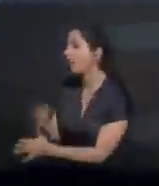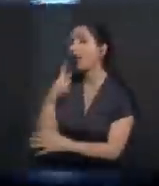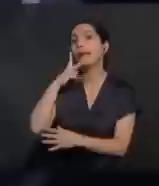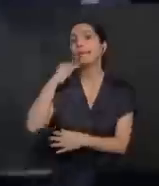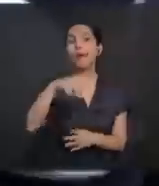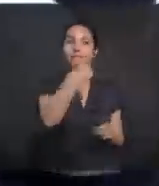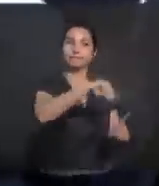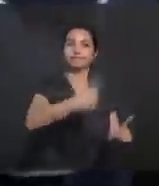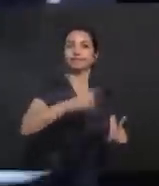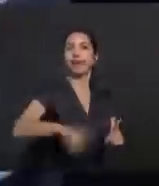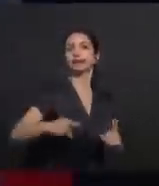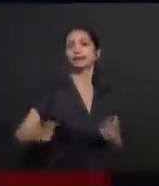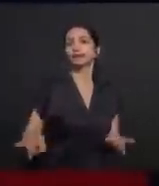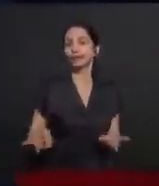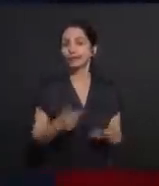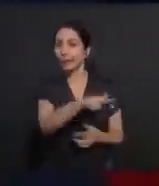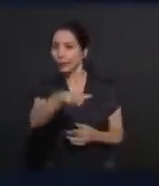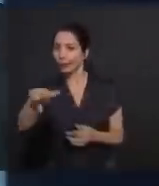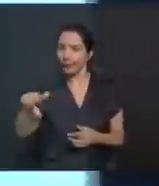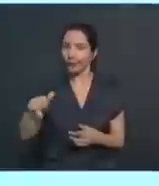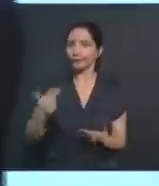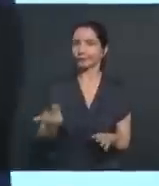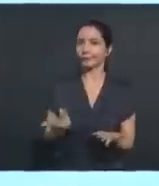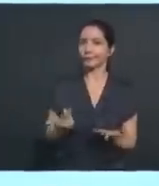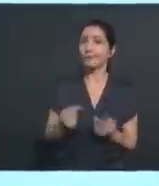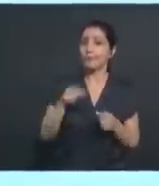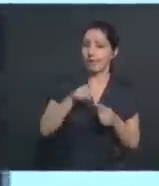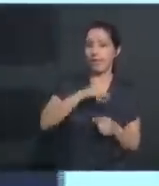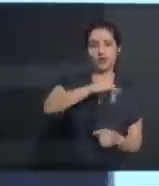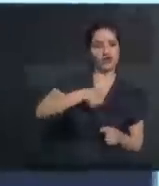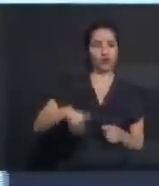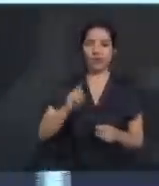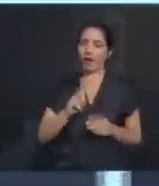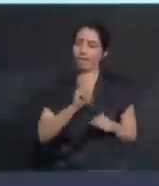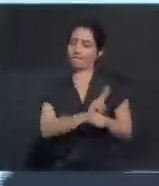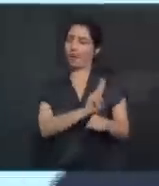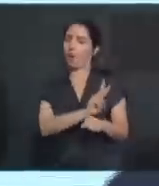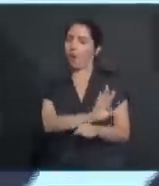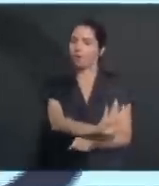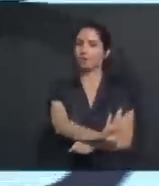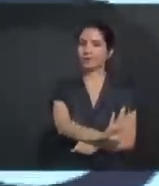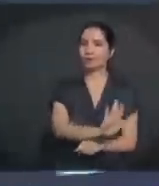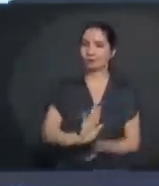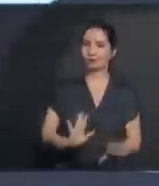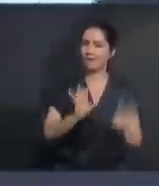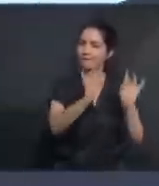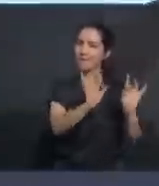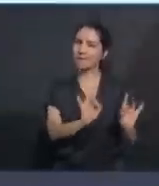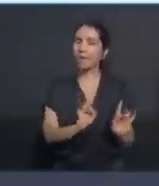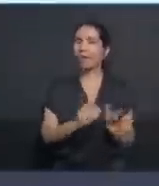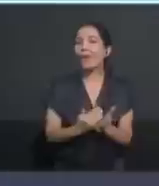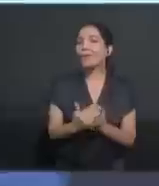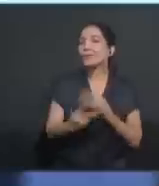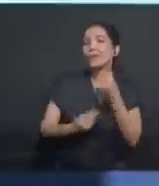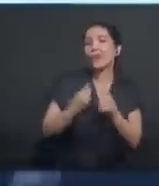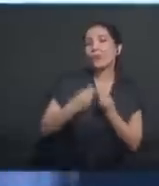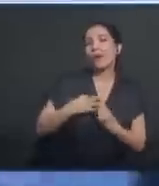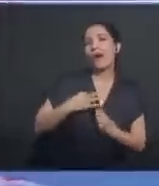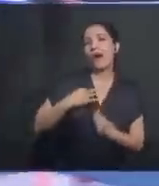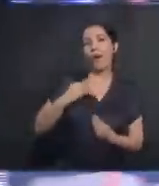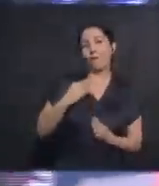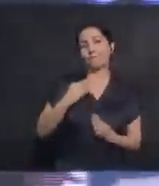o pai super protegia o filho. Tudo começou com uma roupa assim. Uma roupa bonita que os irmãos não